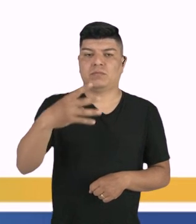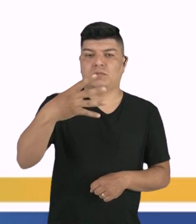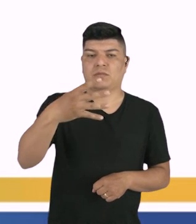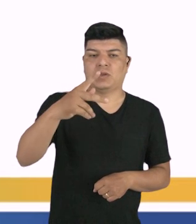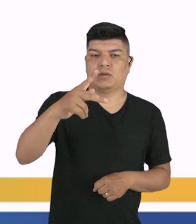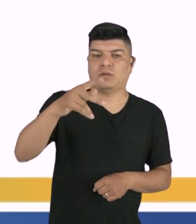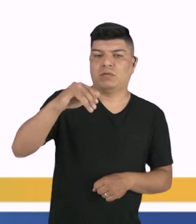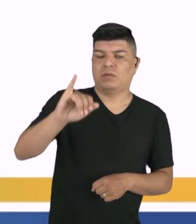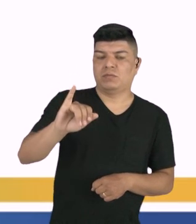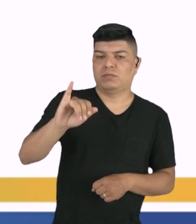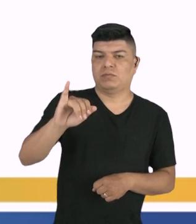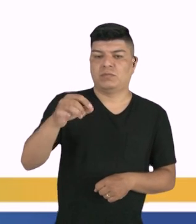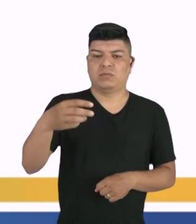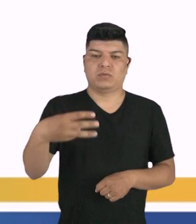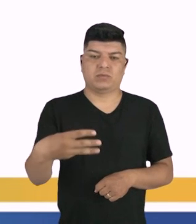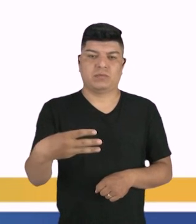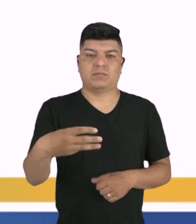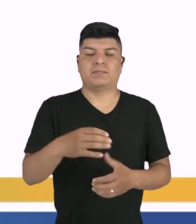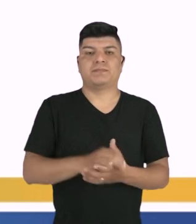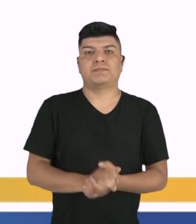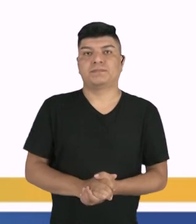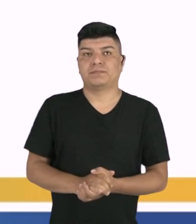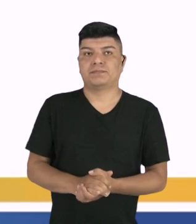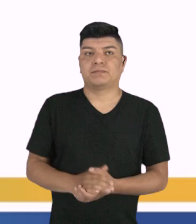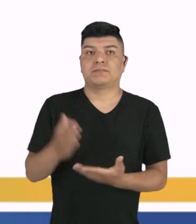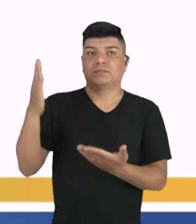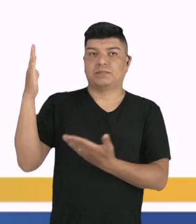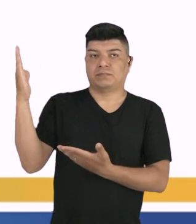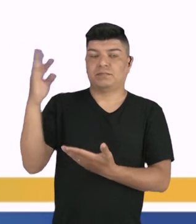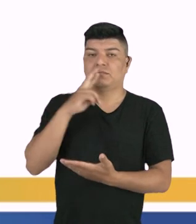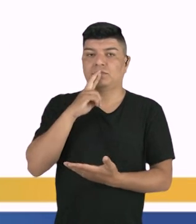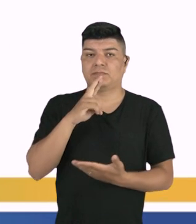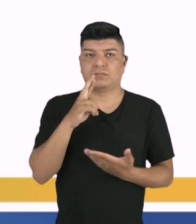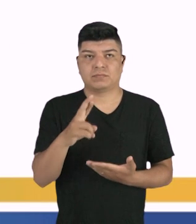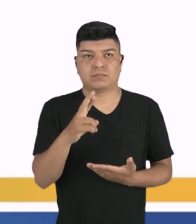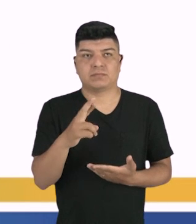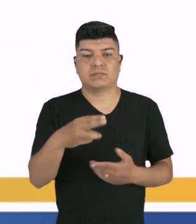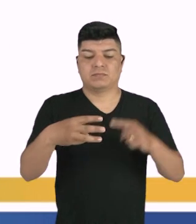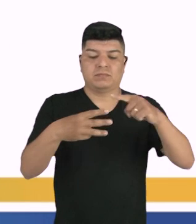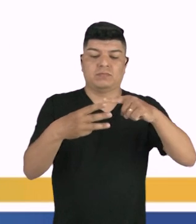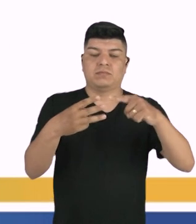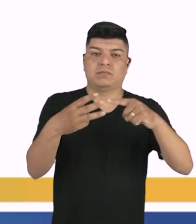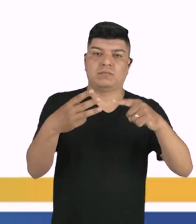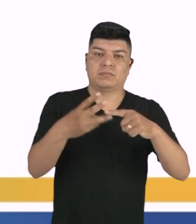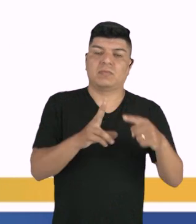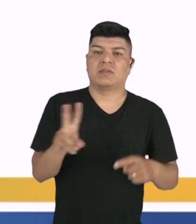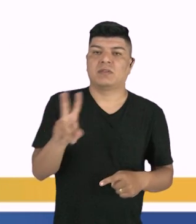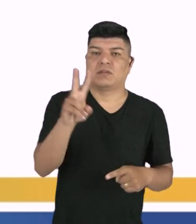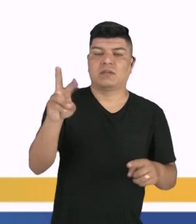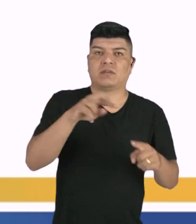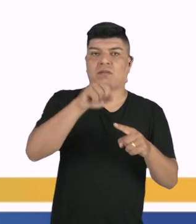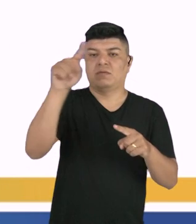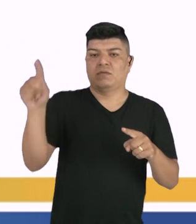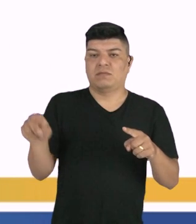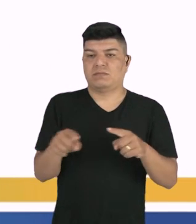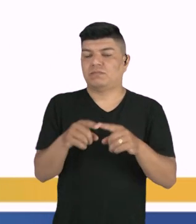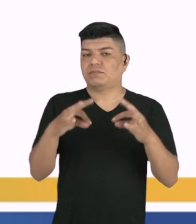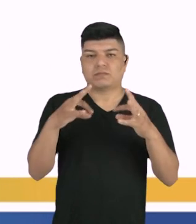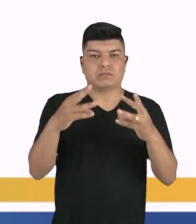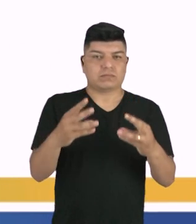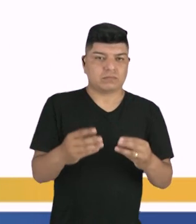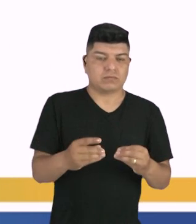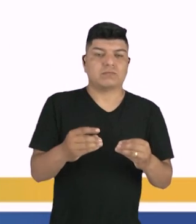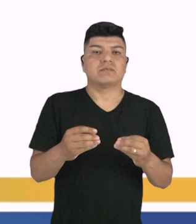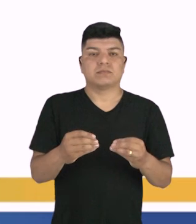4π sobre 3. Então é isso, está aí o conjunto de solução. São 3 valores nessa volta completa